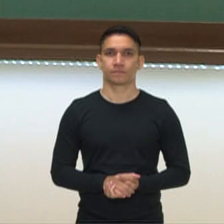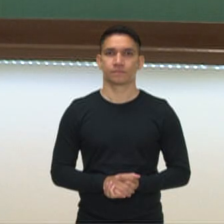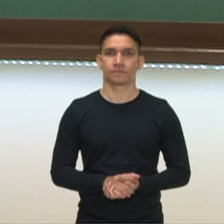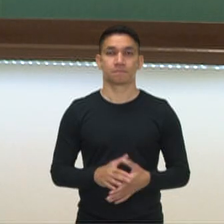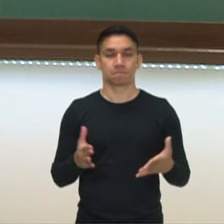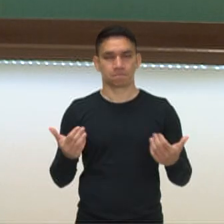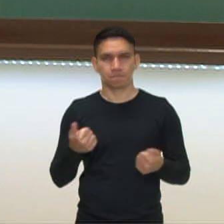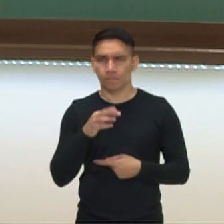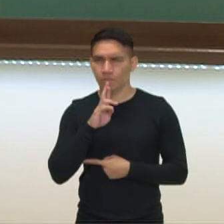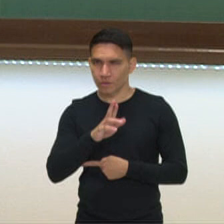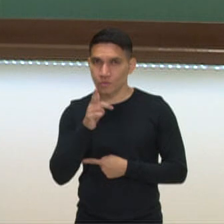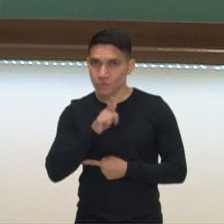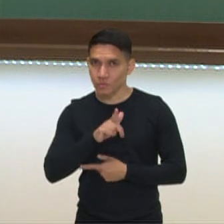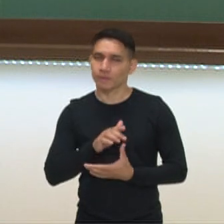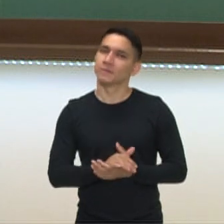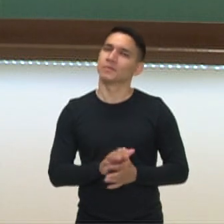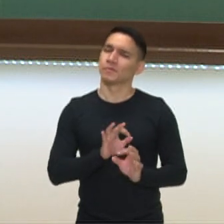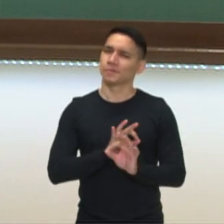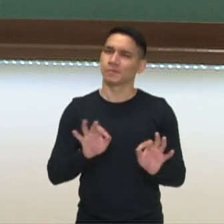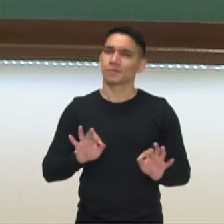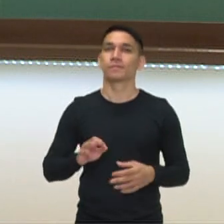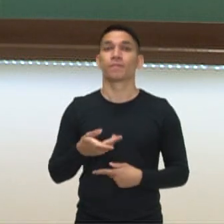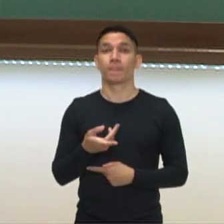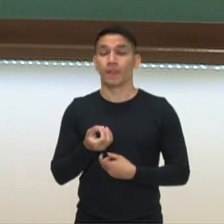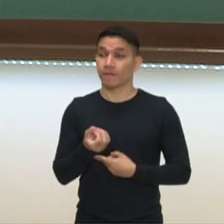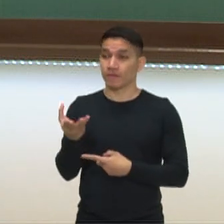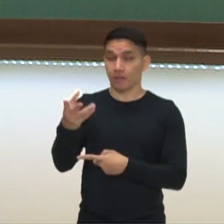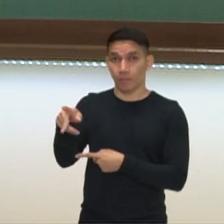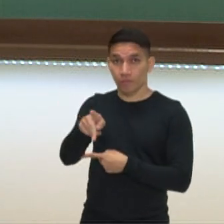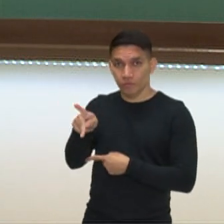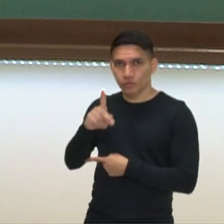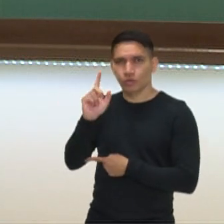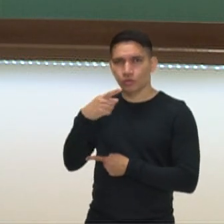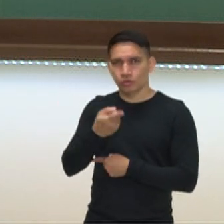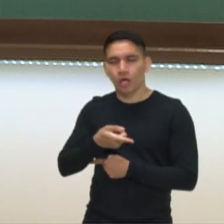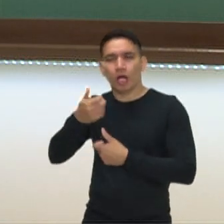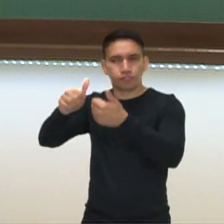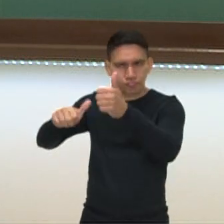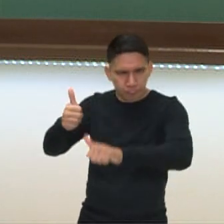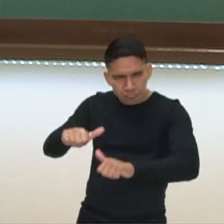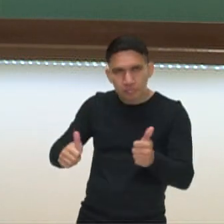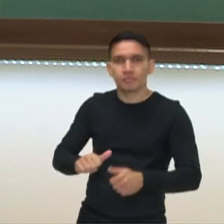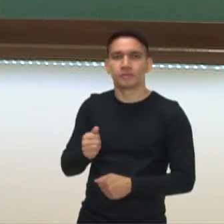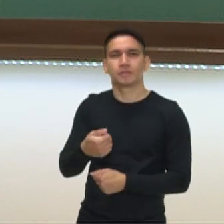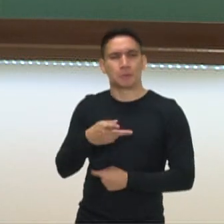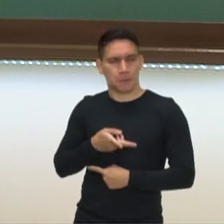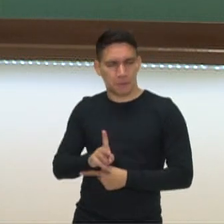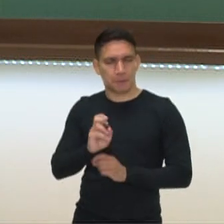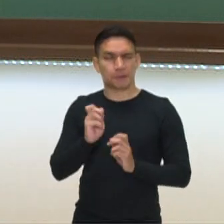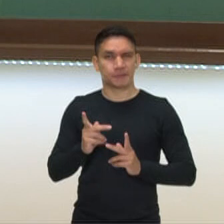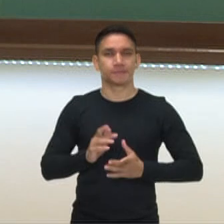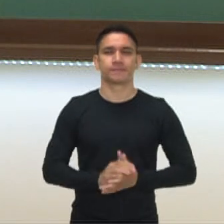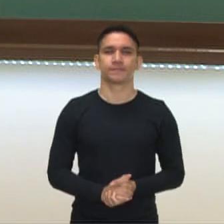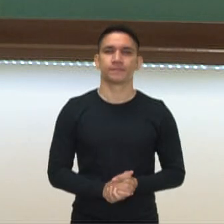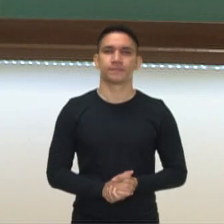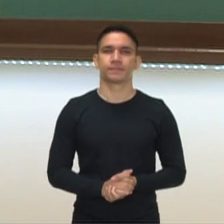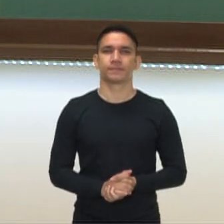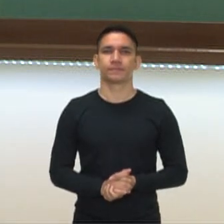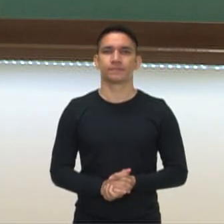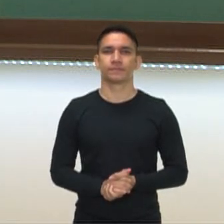E aí, pessoal, responderam lá? Beleza. Manda para o seu professor, a gente vai dar uma analisadinha e damos o retorno para vocês.